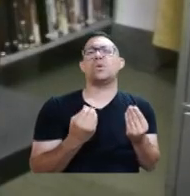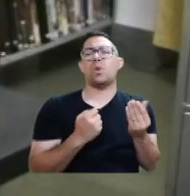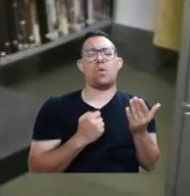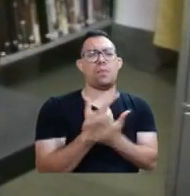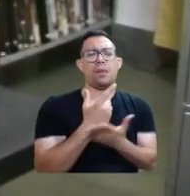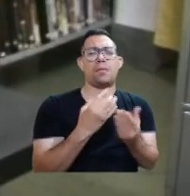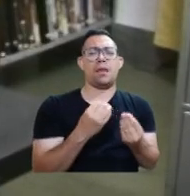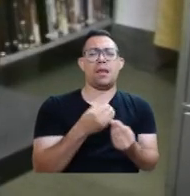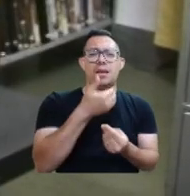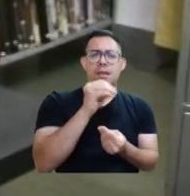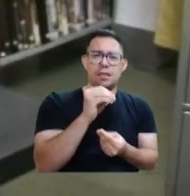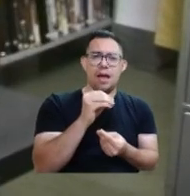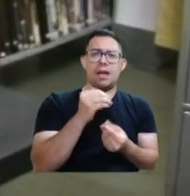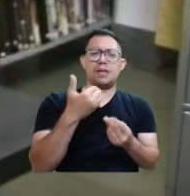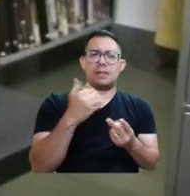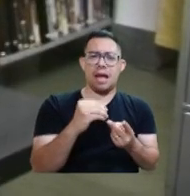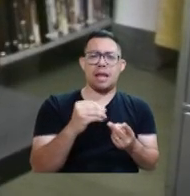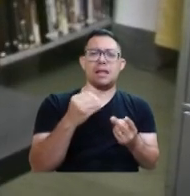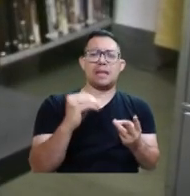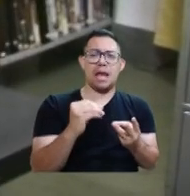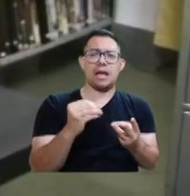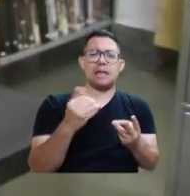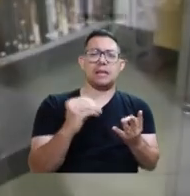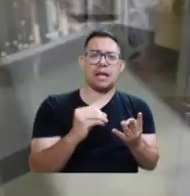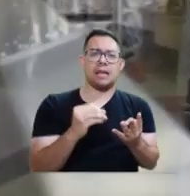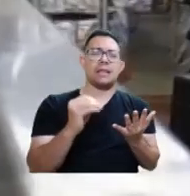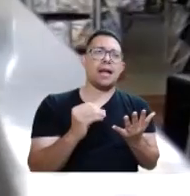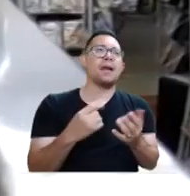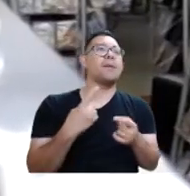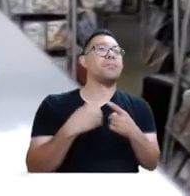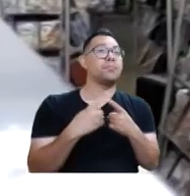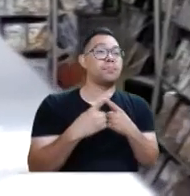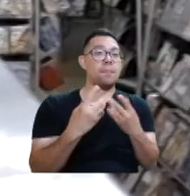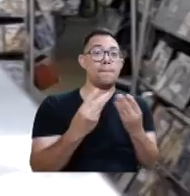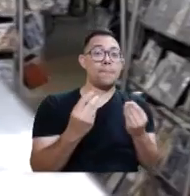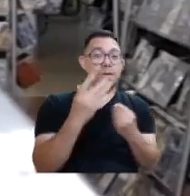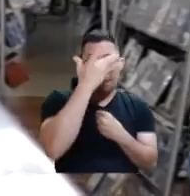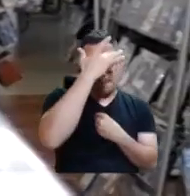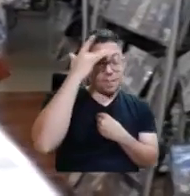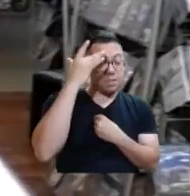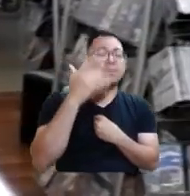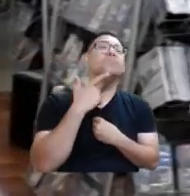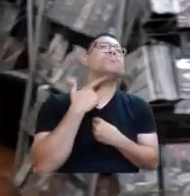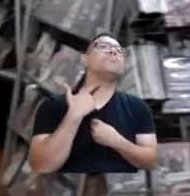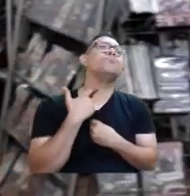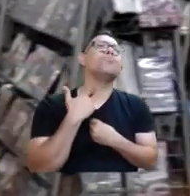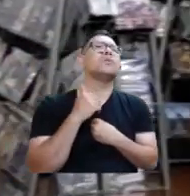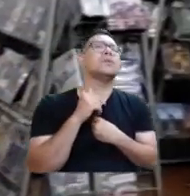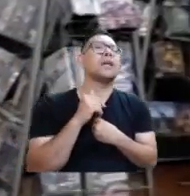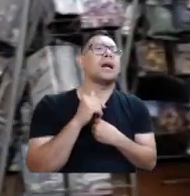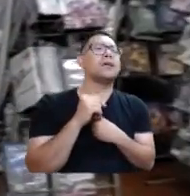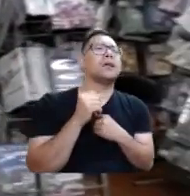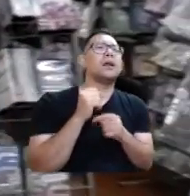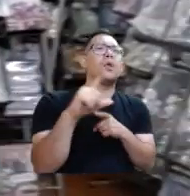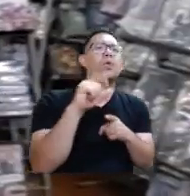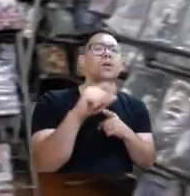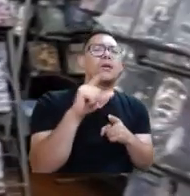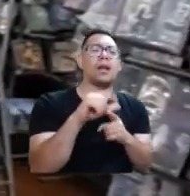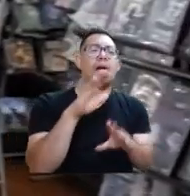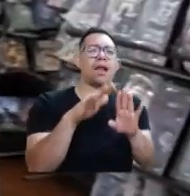mídias, nossa, era uma loucura. Eu tinha que comprar 10 mídias do mesmo filme. Porque é que você falou, tinha muita gente,